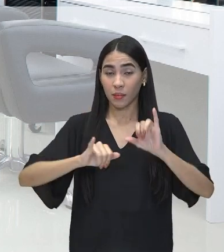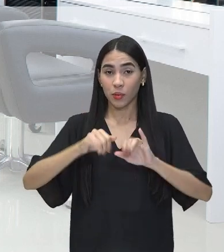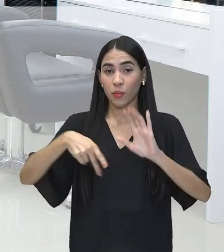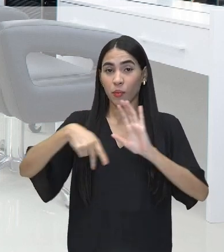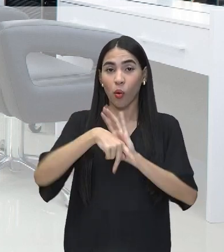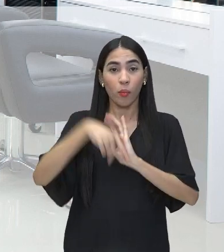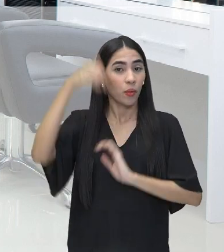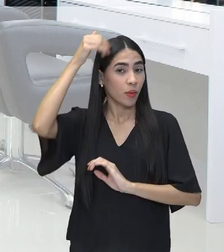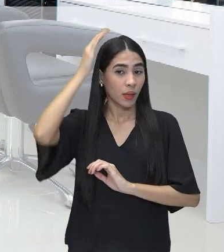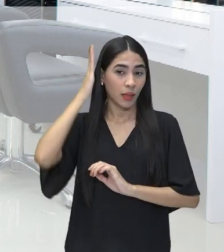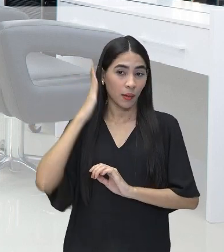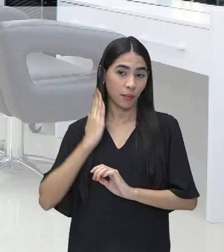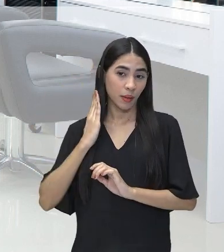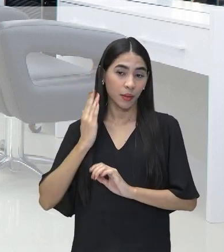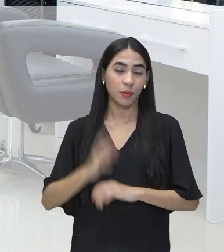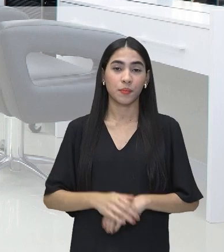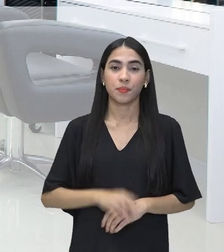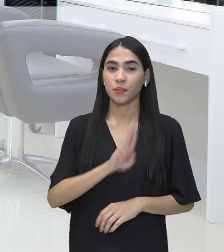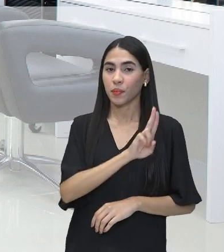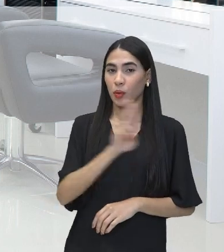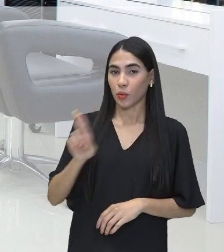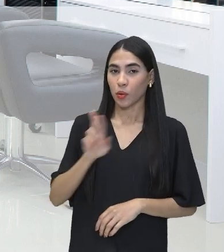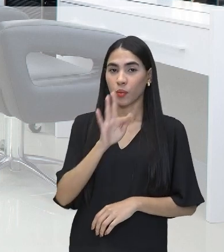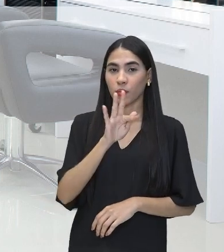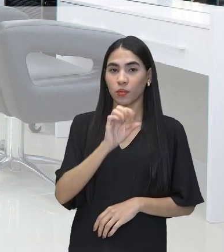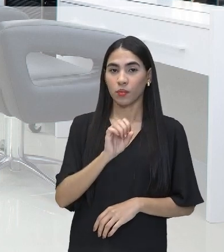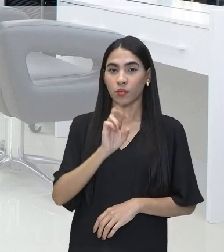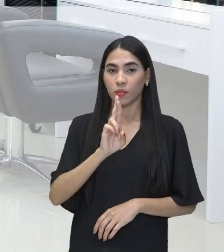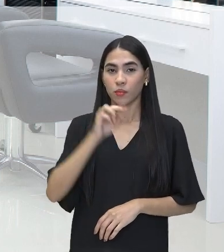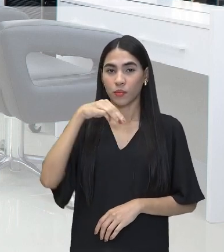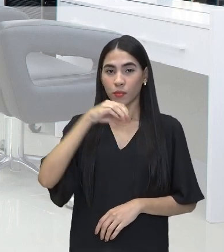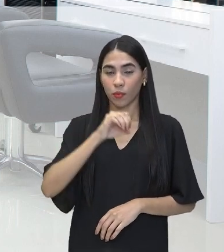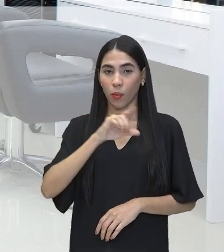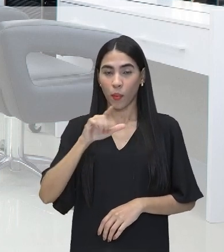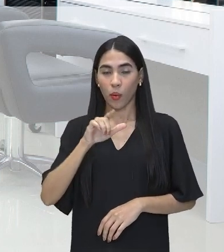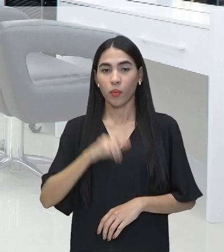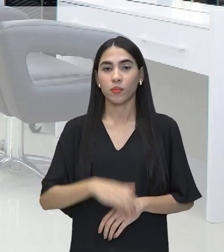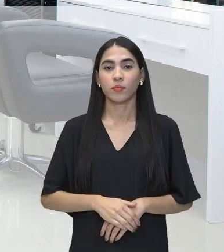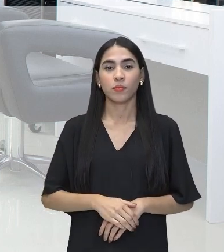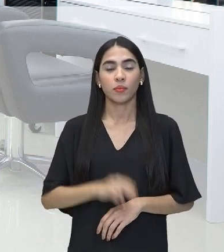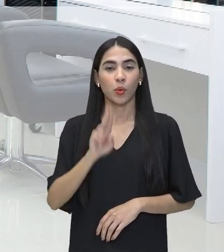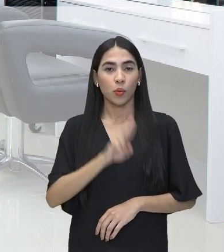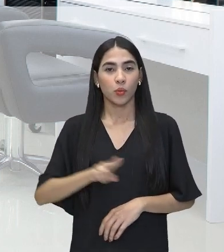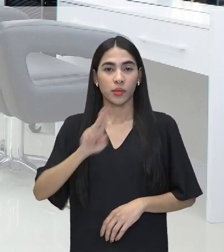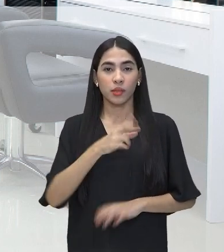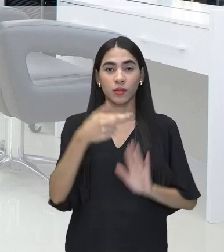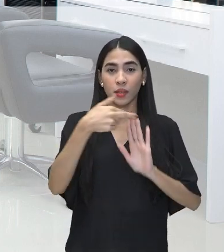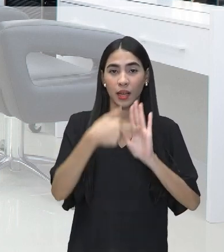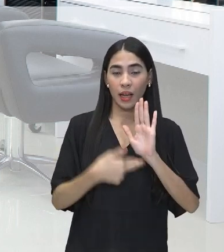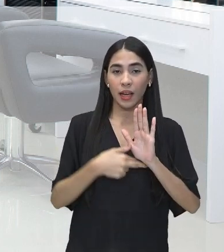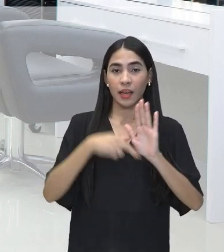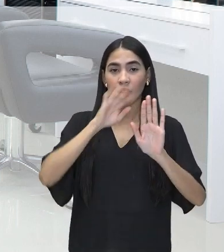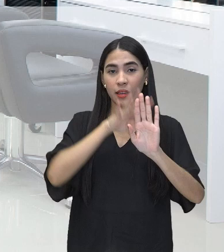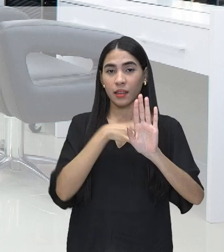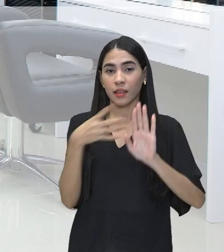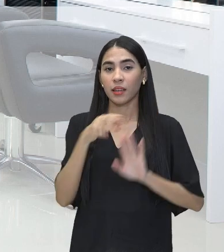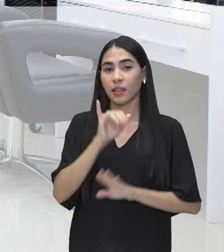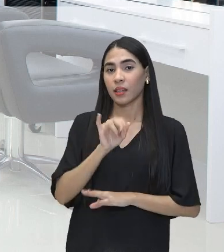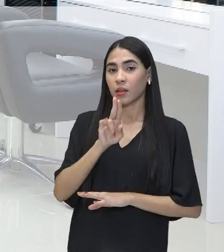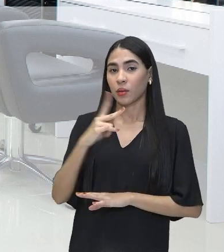alisamento. E o nome desse formol, usando as regras da IUPAC, é chamado